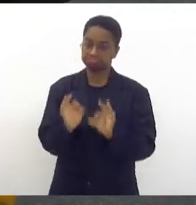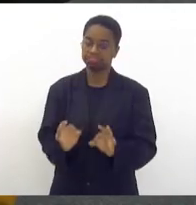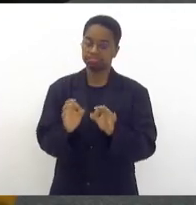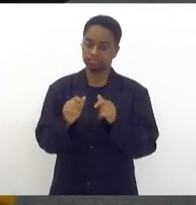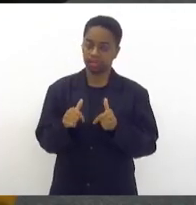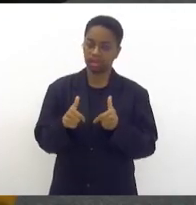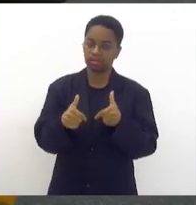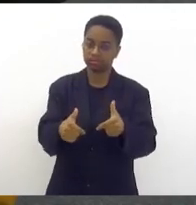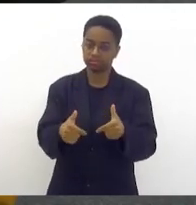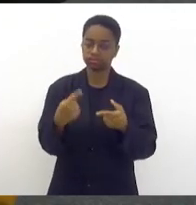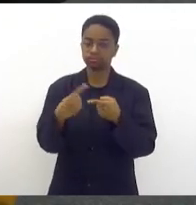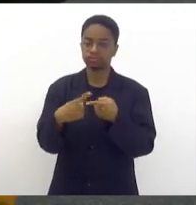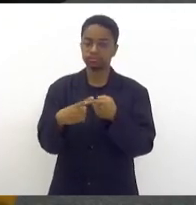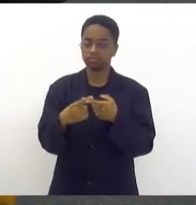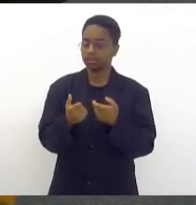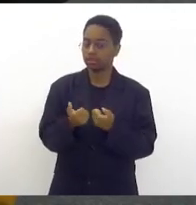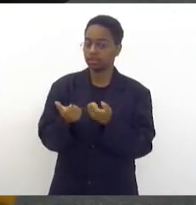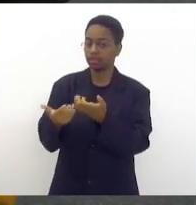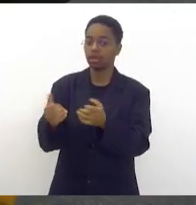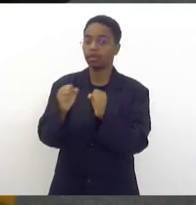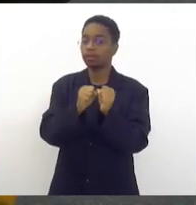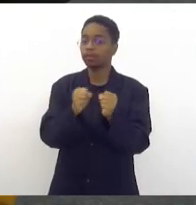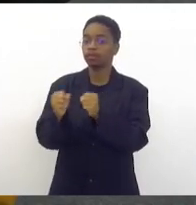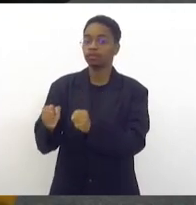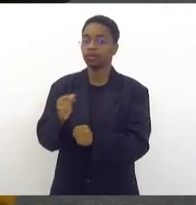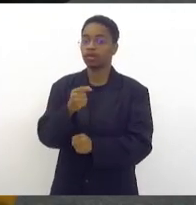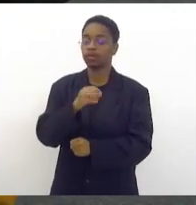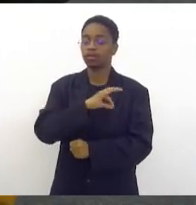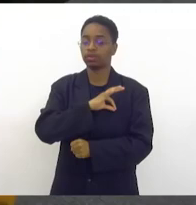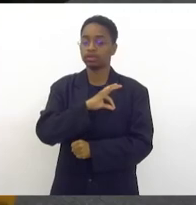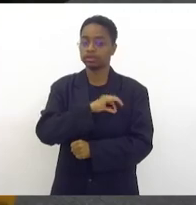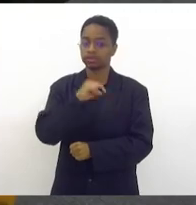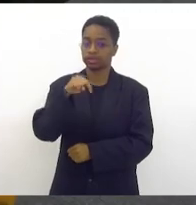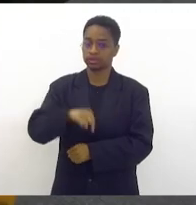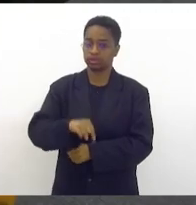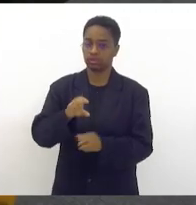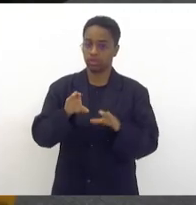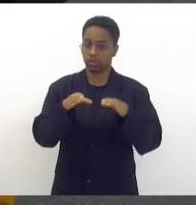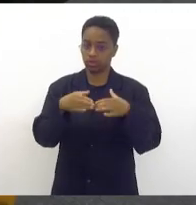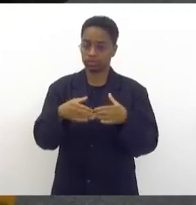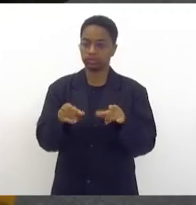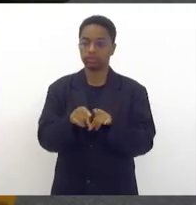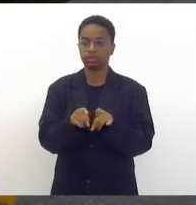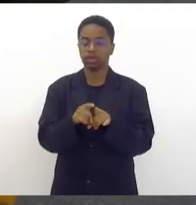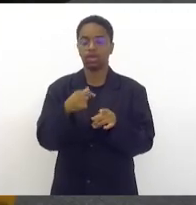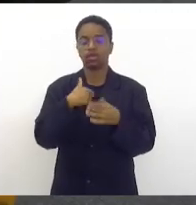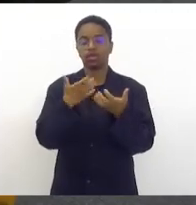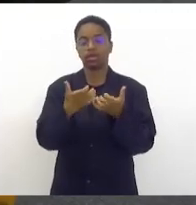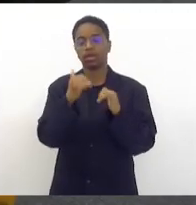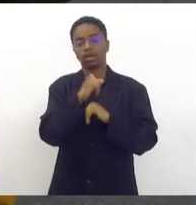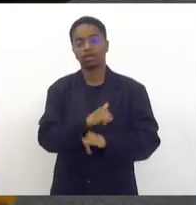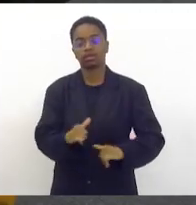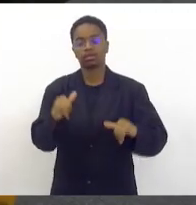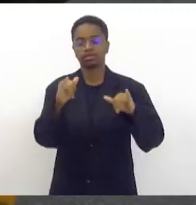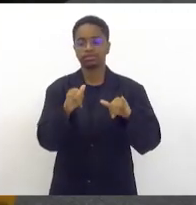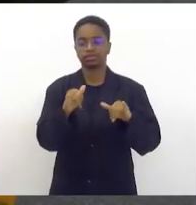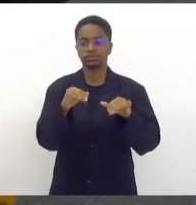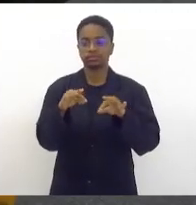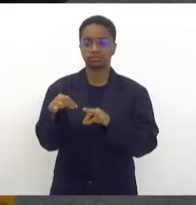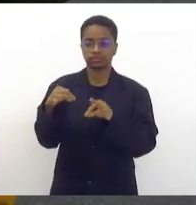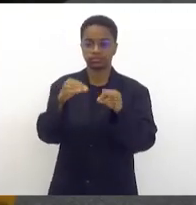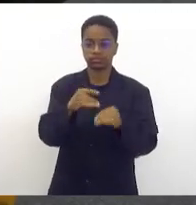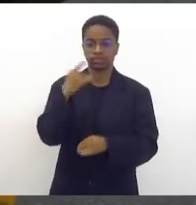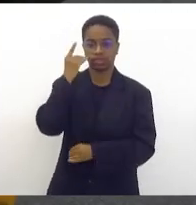acertadamente deu poder de polícia à nossa comissão. E quero dizer que os